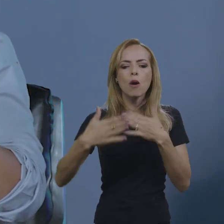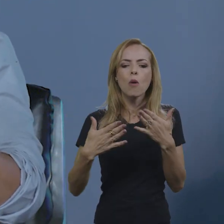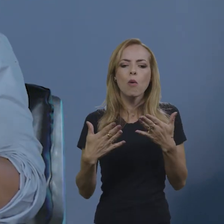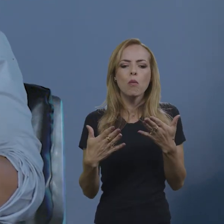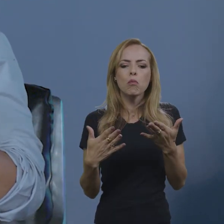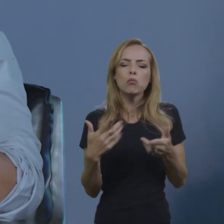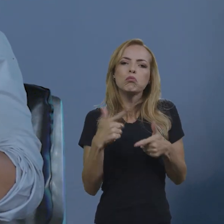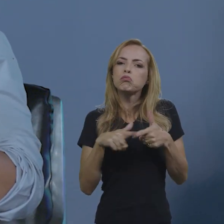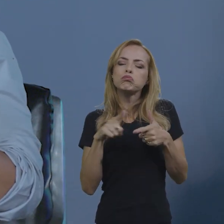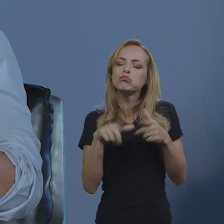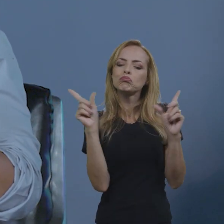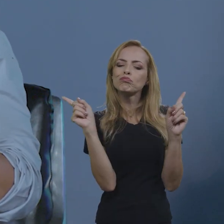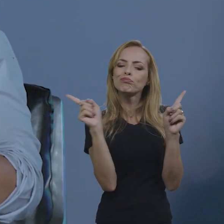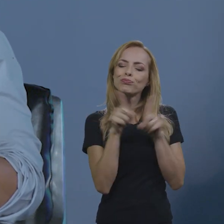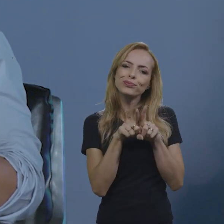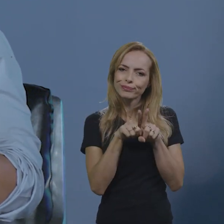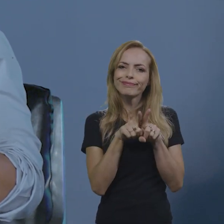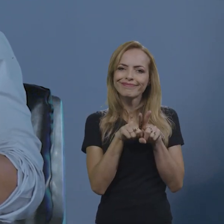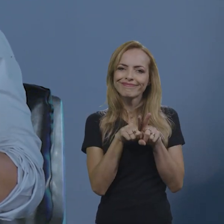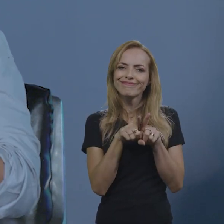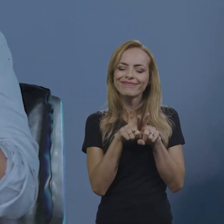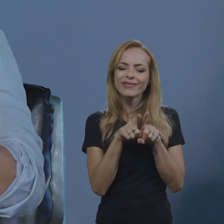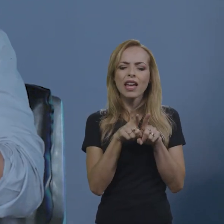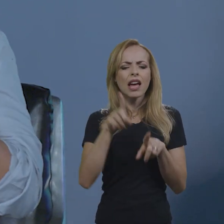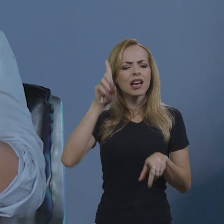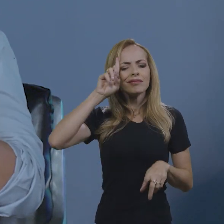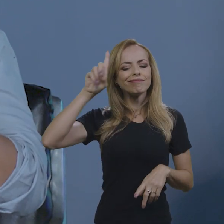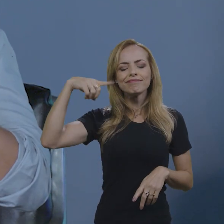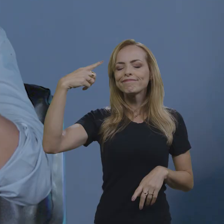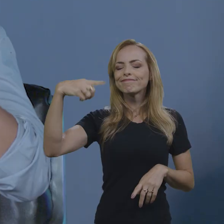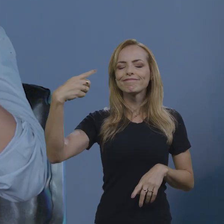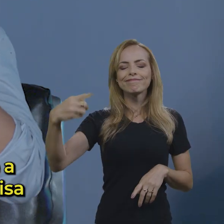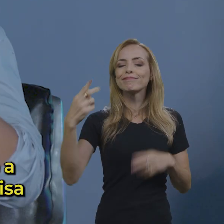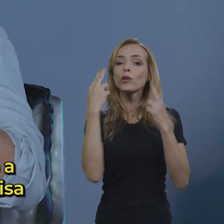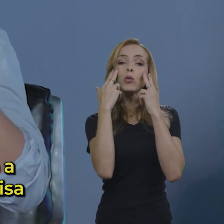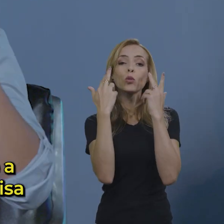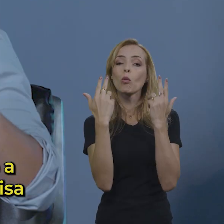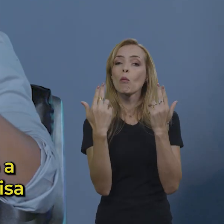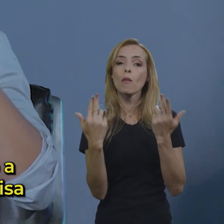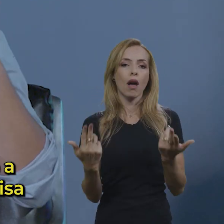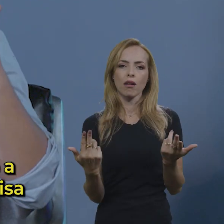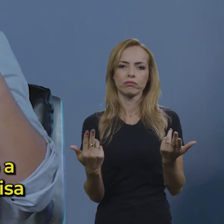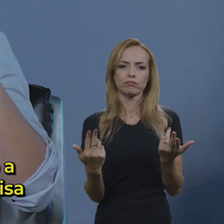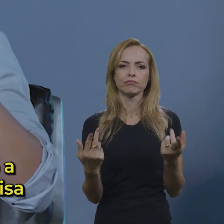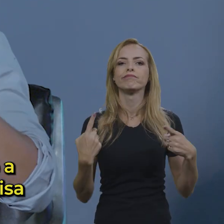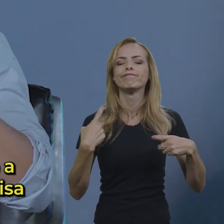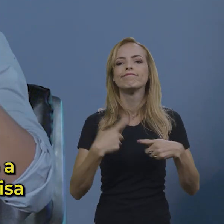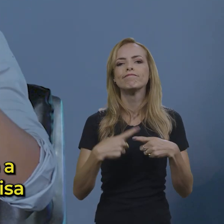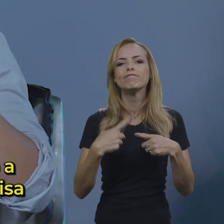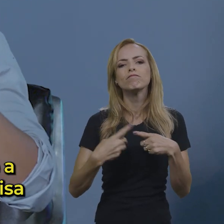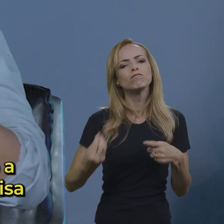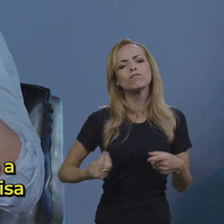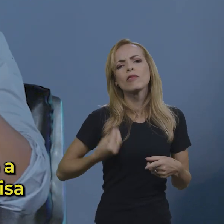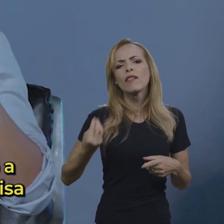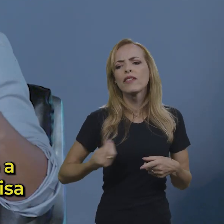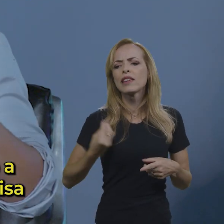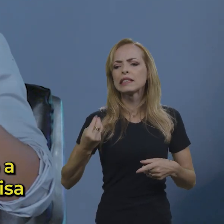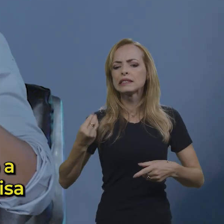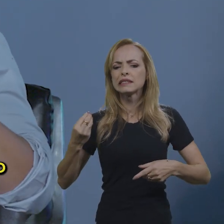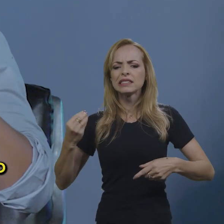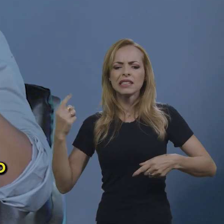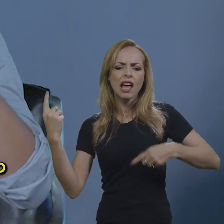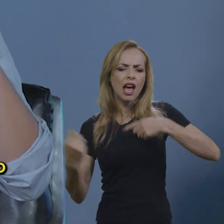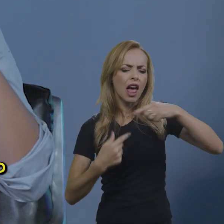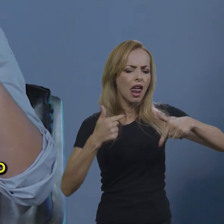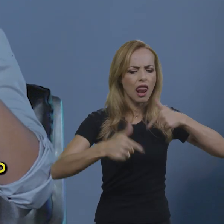pedaço relativamente pequeno, na verdade, do nosso dia a dia, porque a dinâmica de vida que a gente tem para fazer é muita